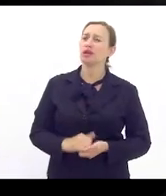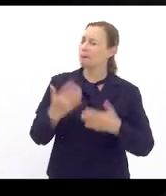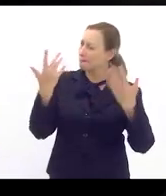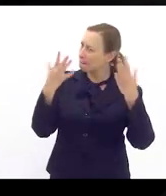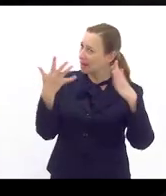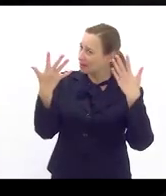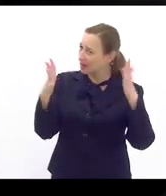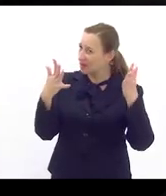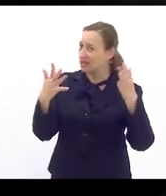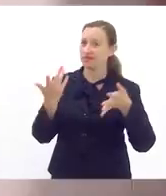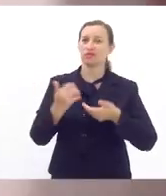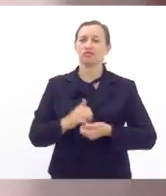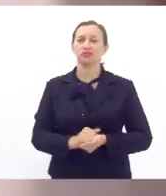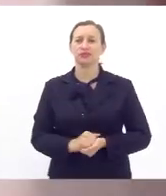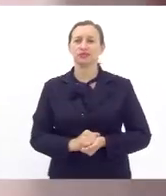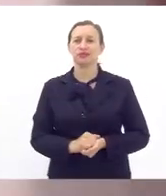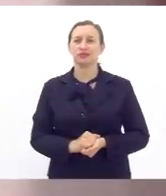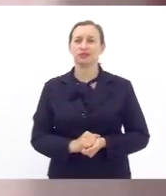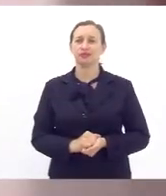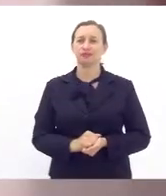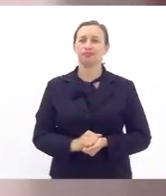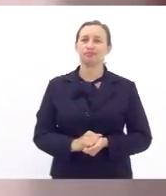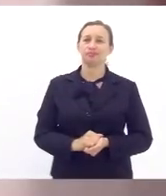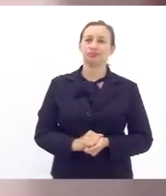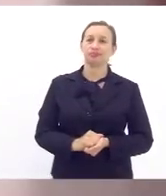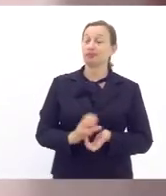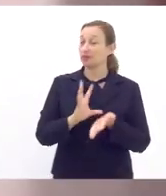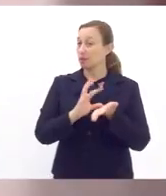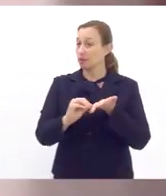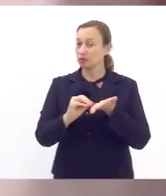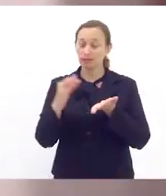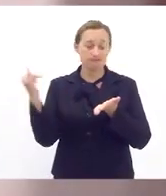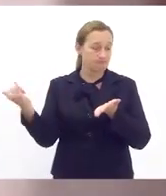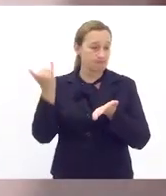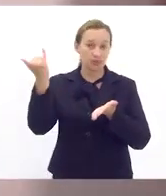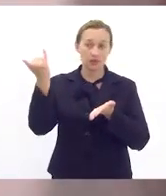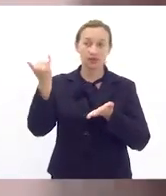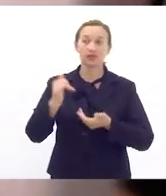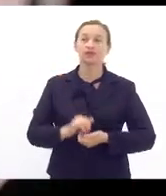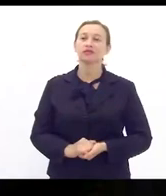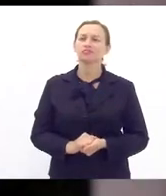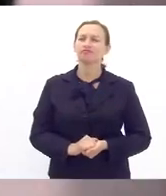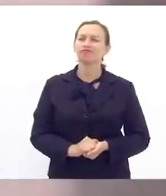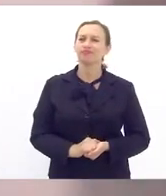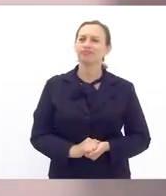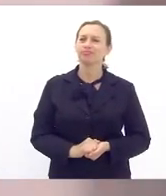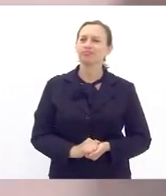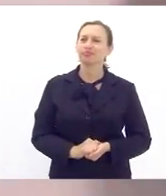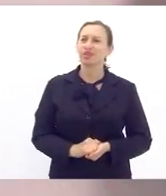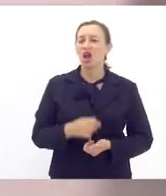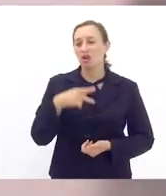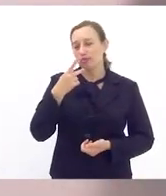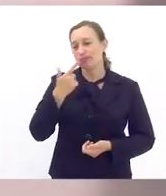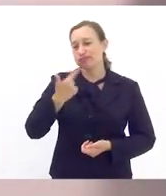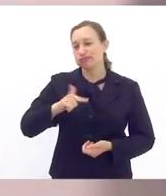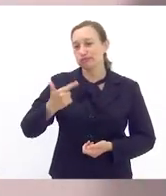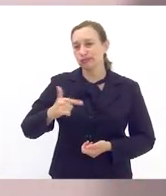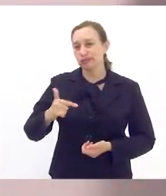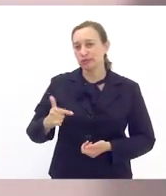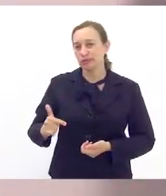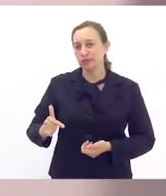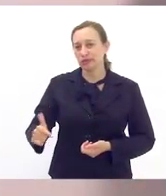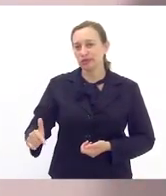Parabéns por essa excelente pauta e a gente se torna até um pouco repetitivo